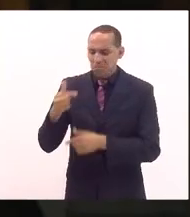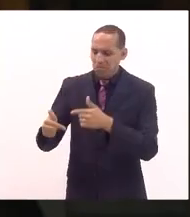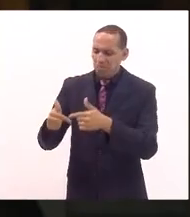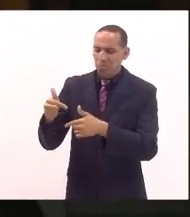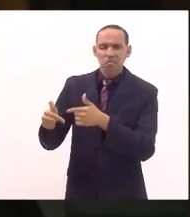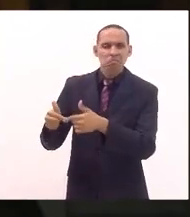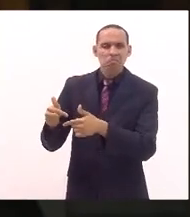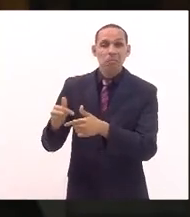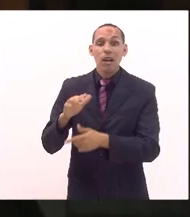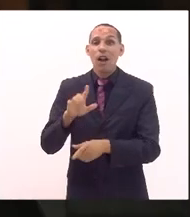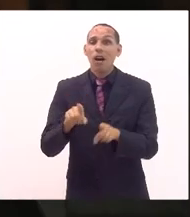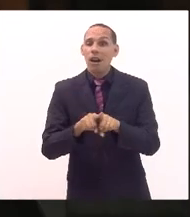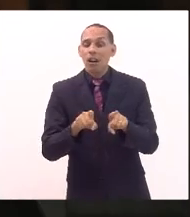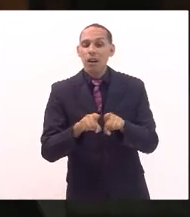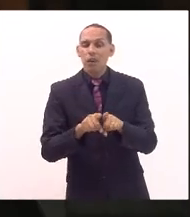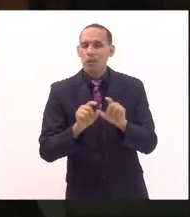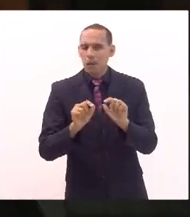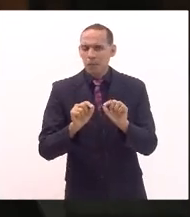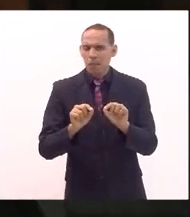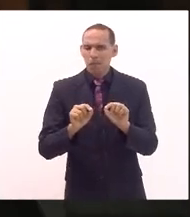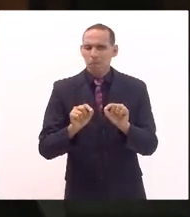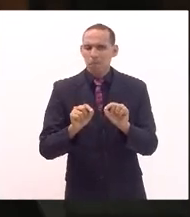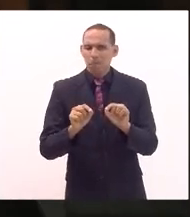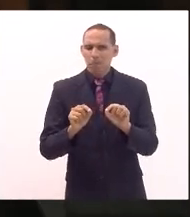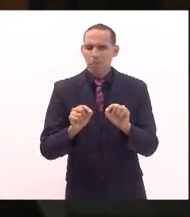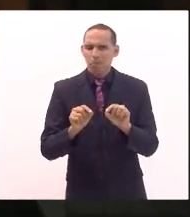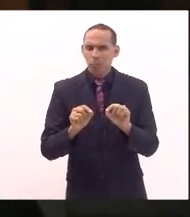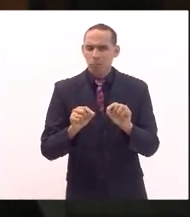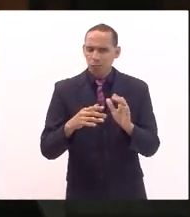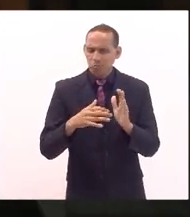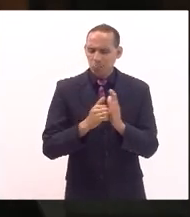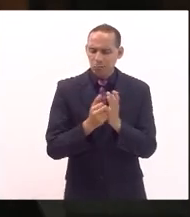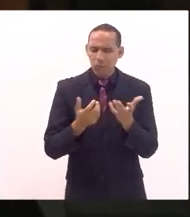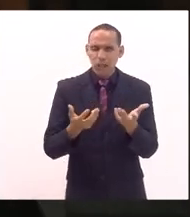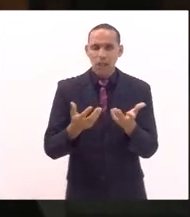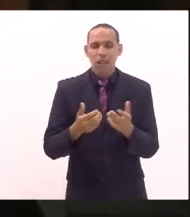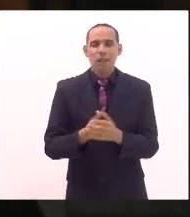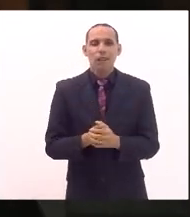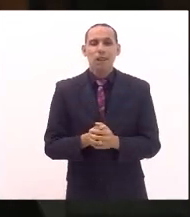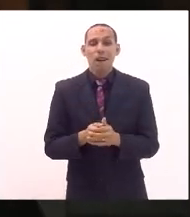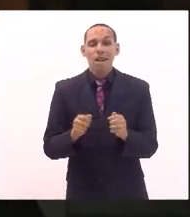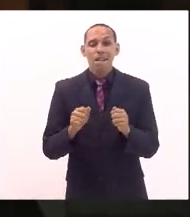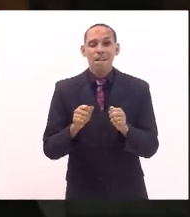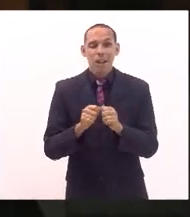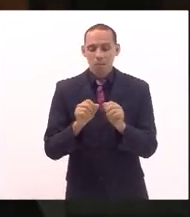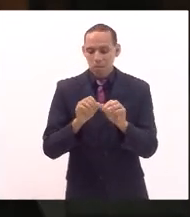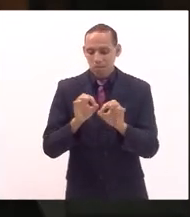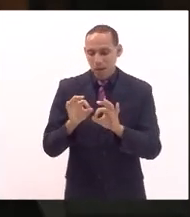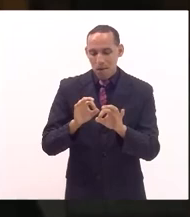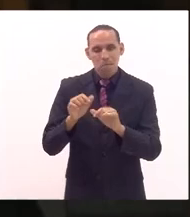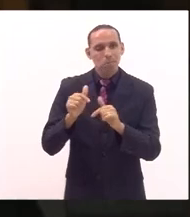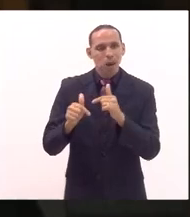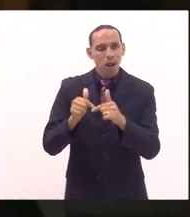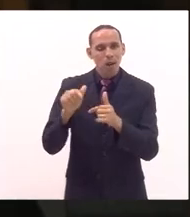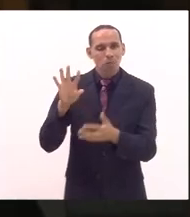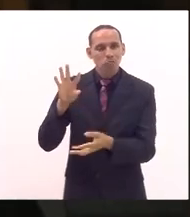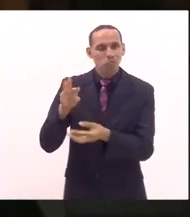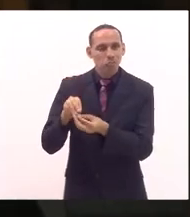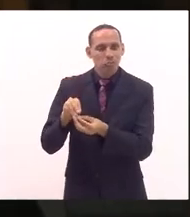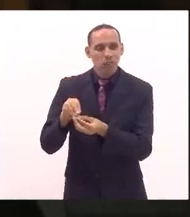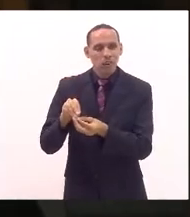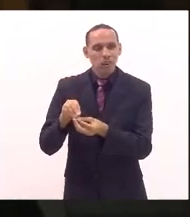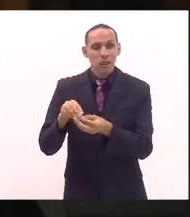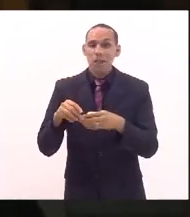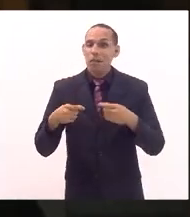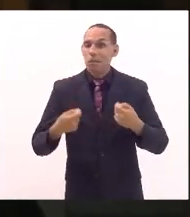é mas também queria deixar aqui registrado o quê para fazer seu trabalho de síntese